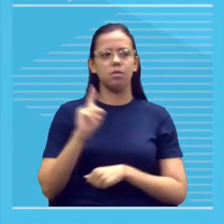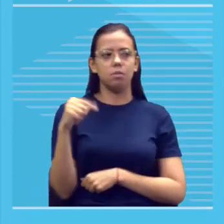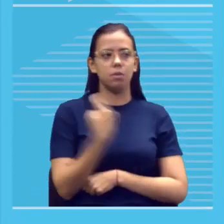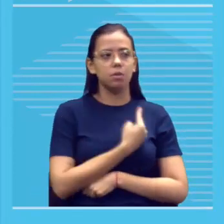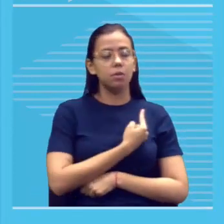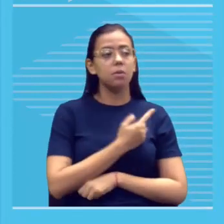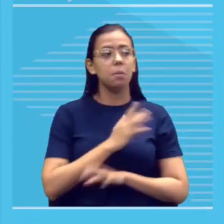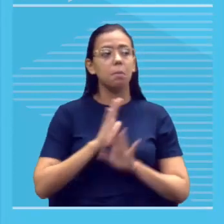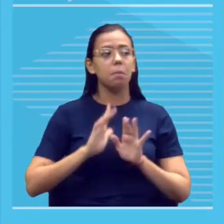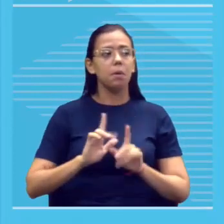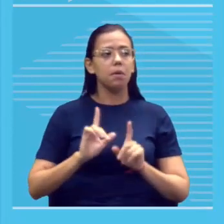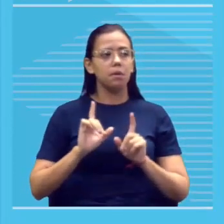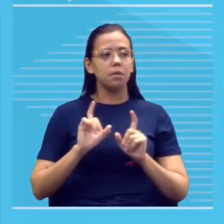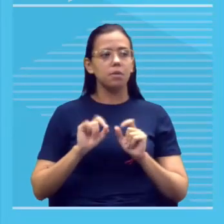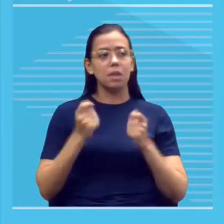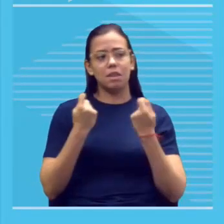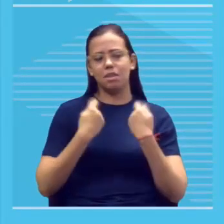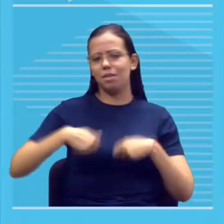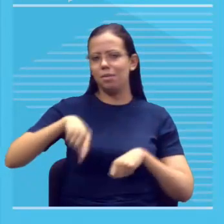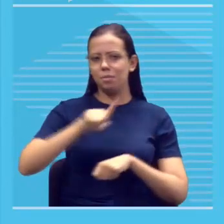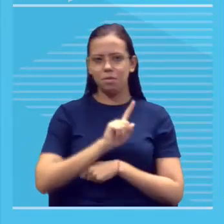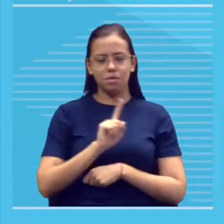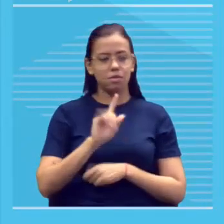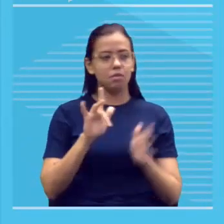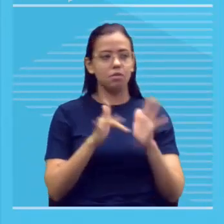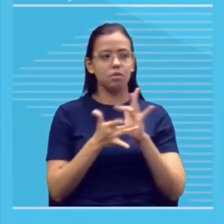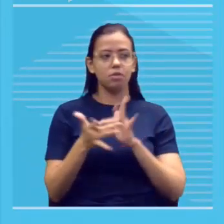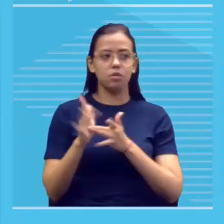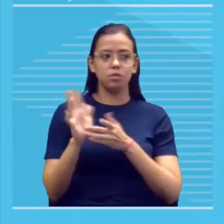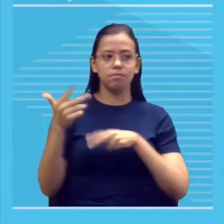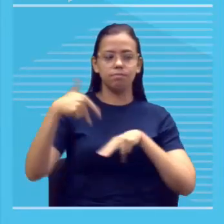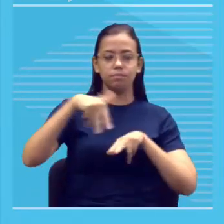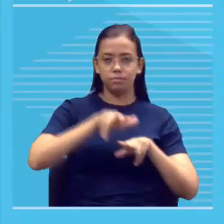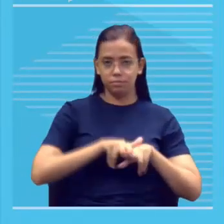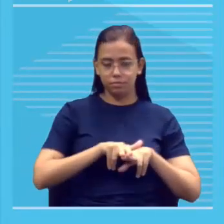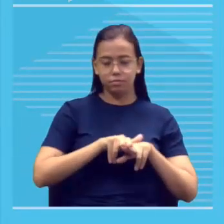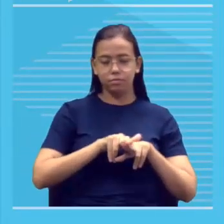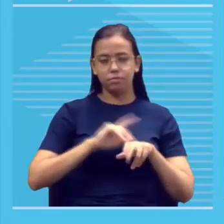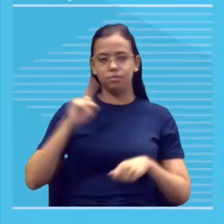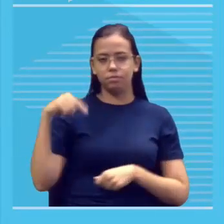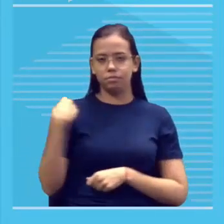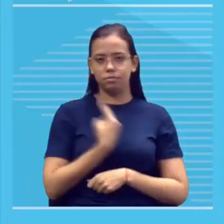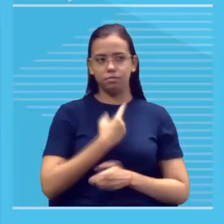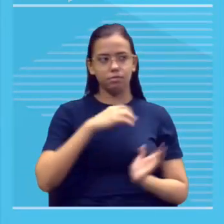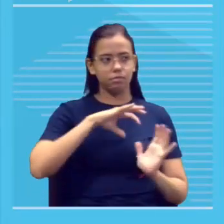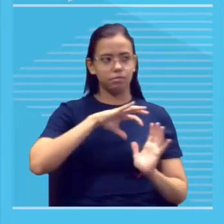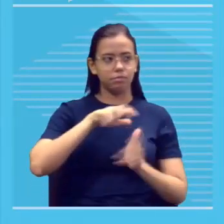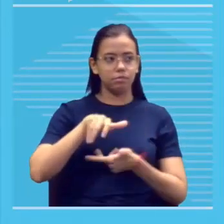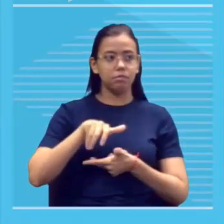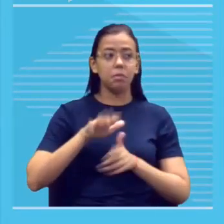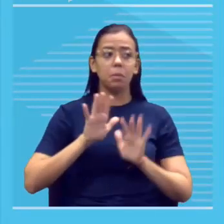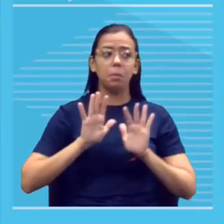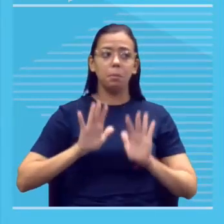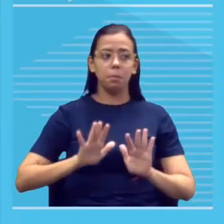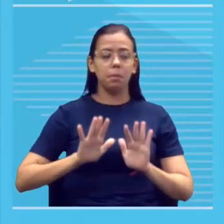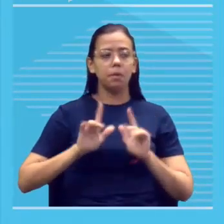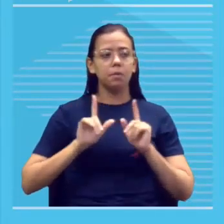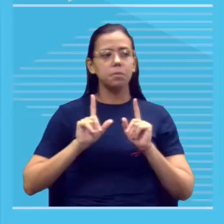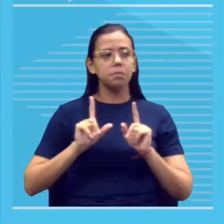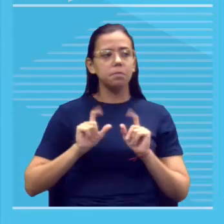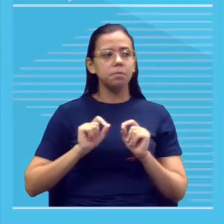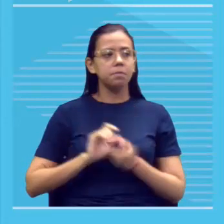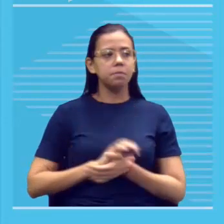né não era necessário que ele viesse encarnar em nosso planeta terra não era